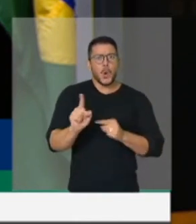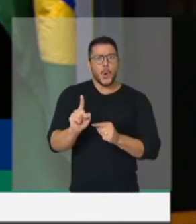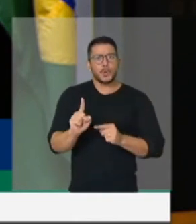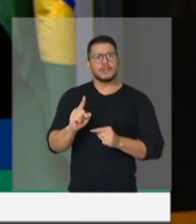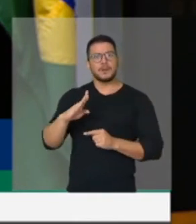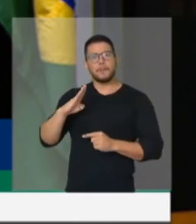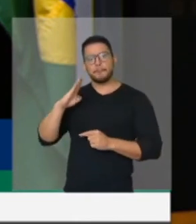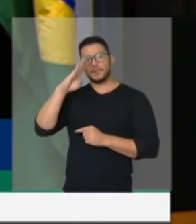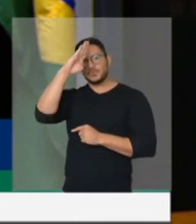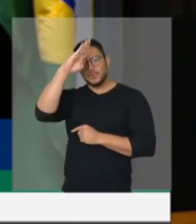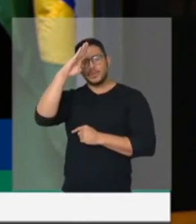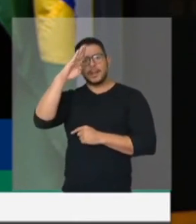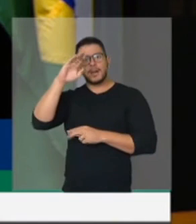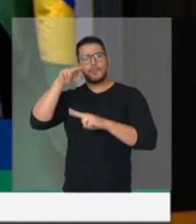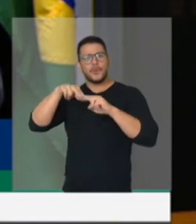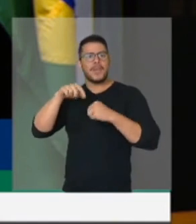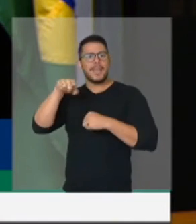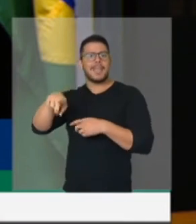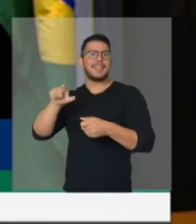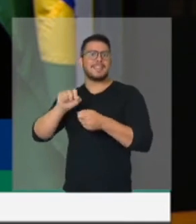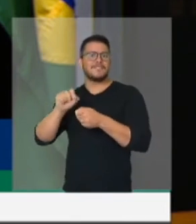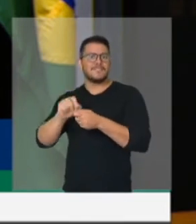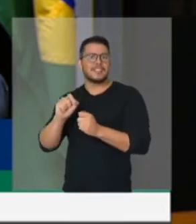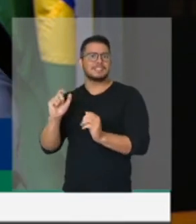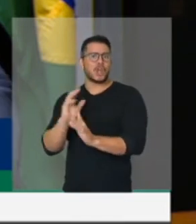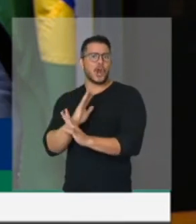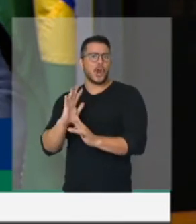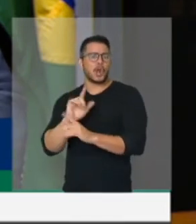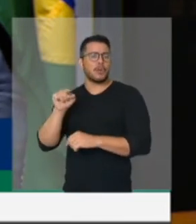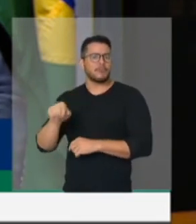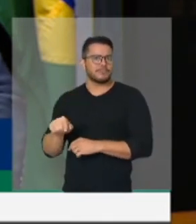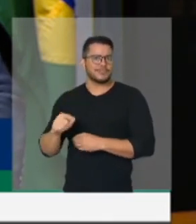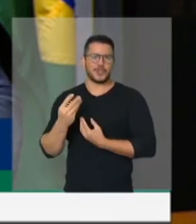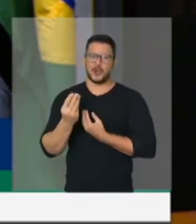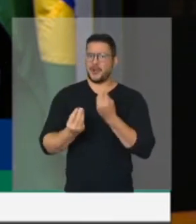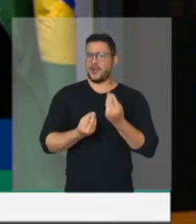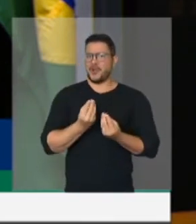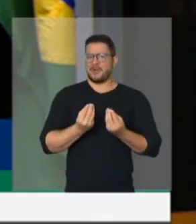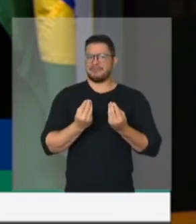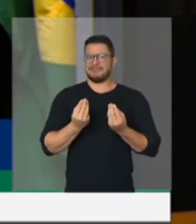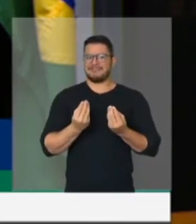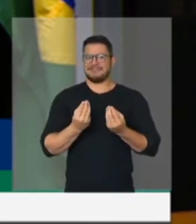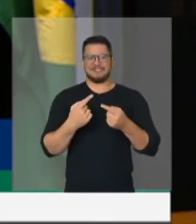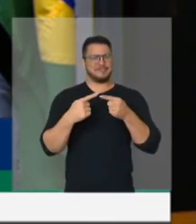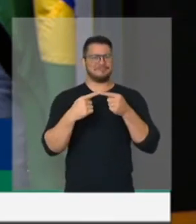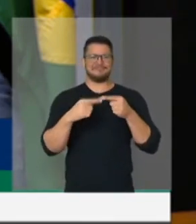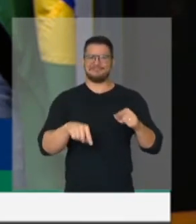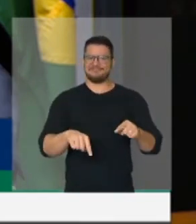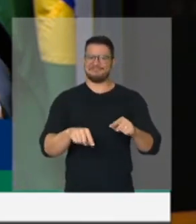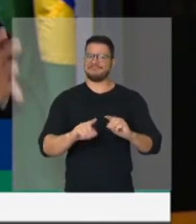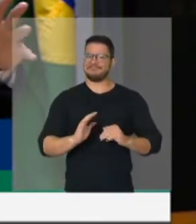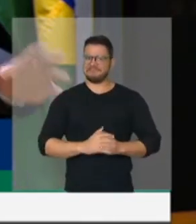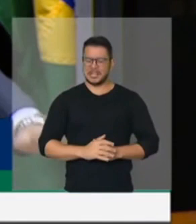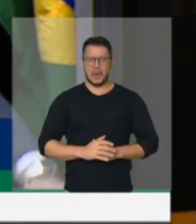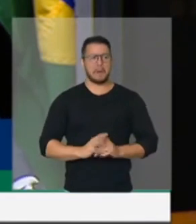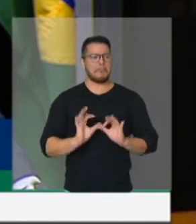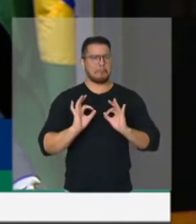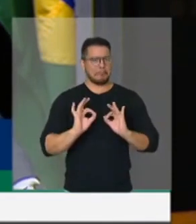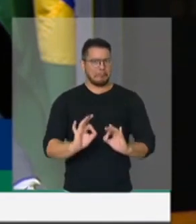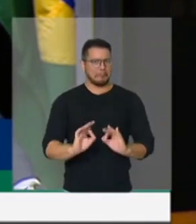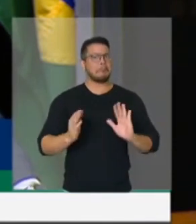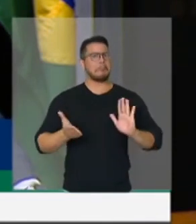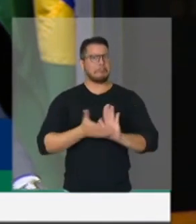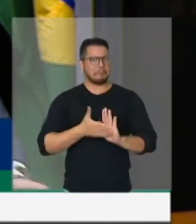protestar contra a aglomeração que foi feita por apoiadores do presidente bolsonaro muito coerente por parte